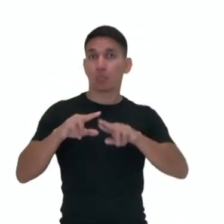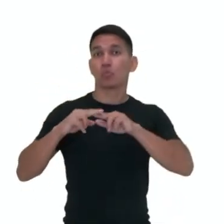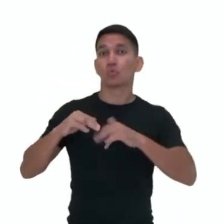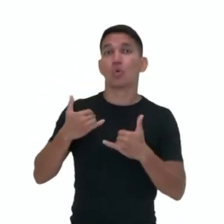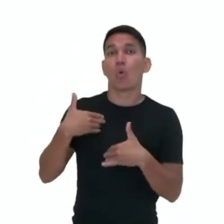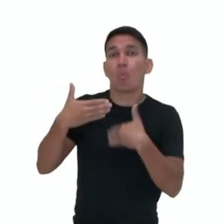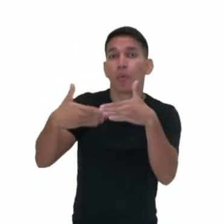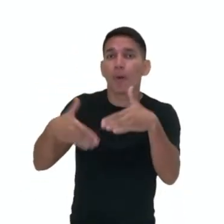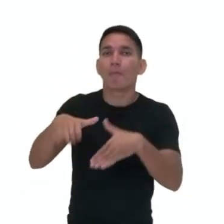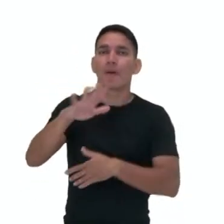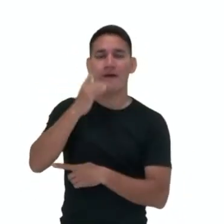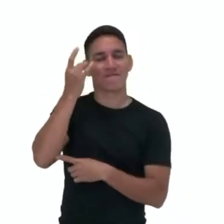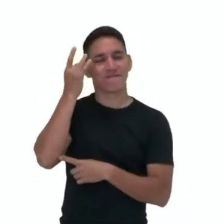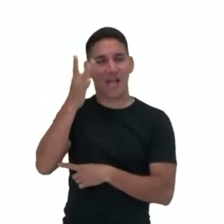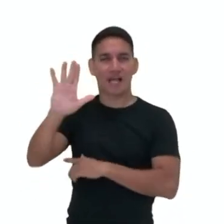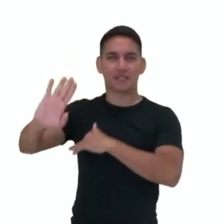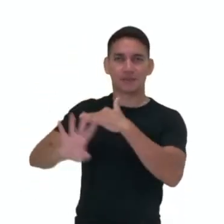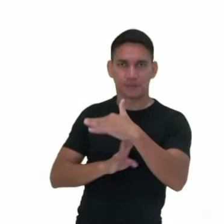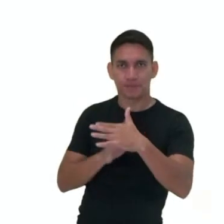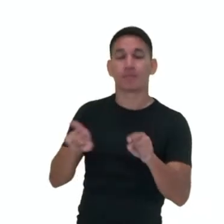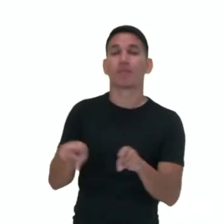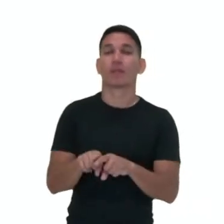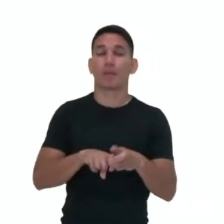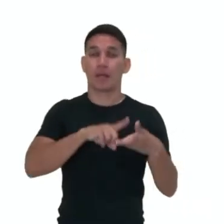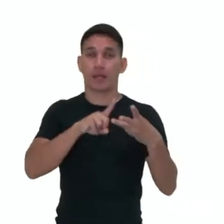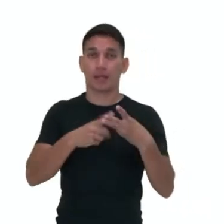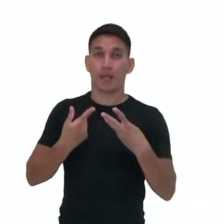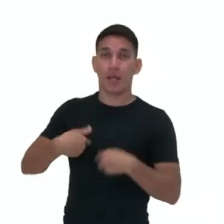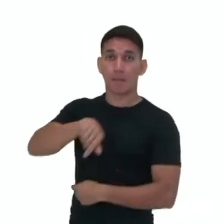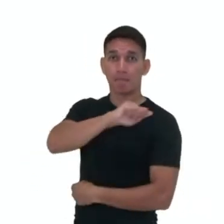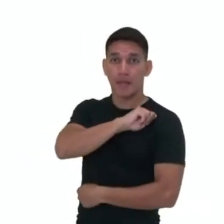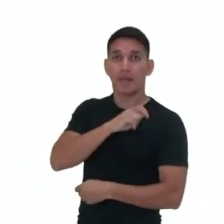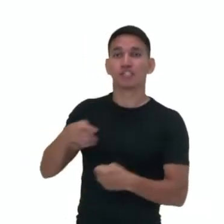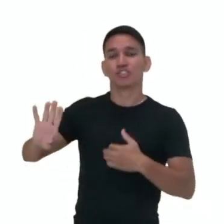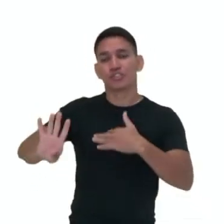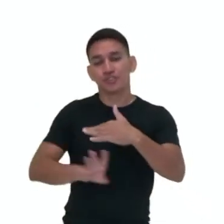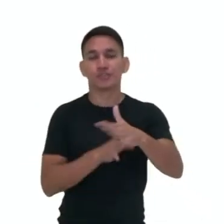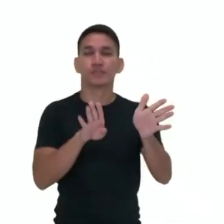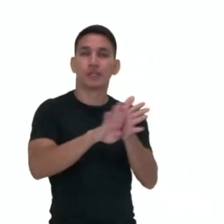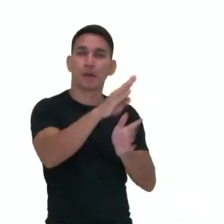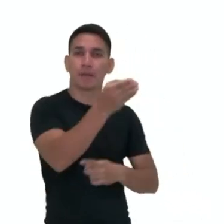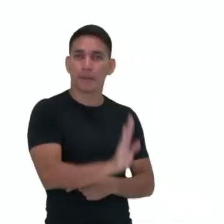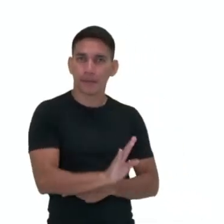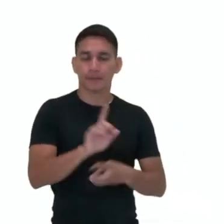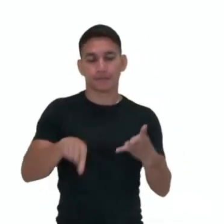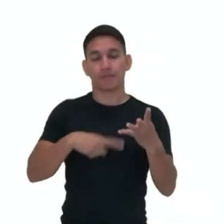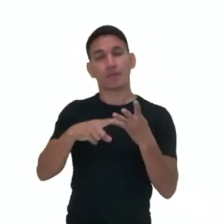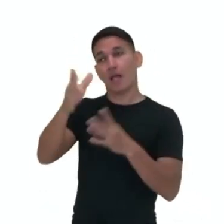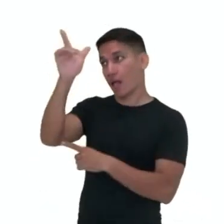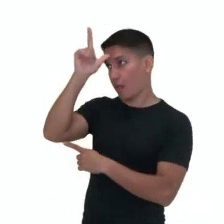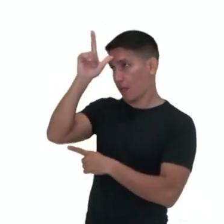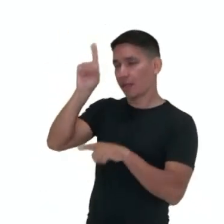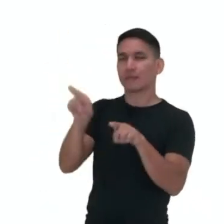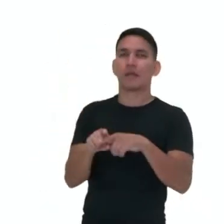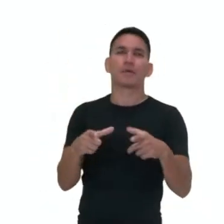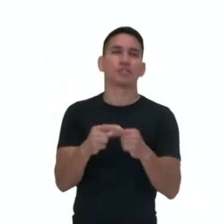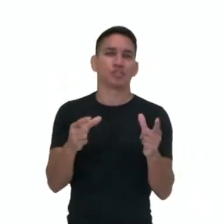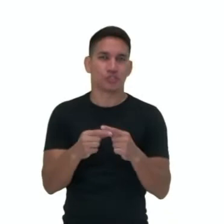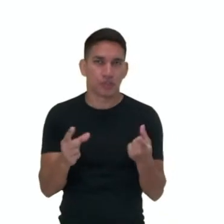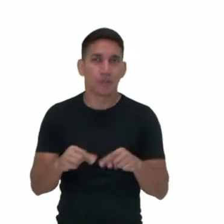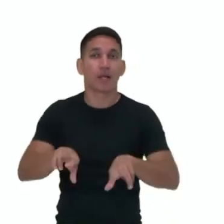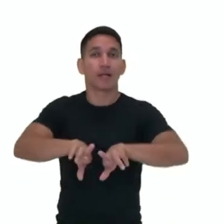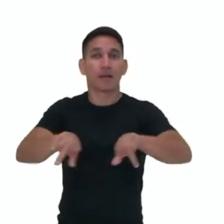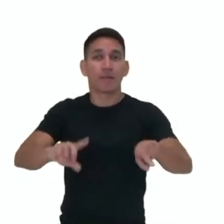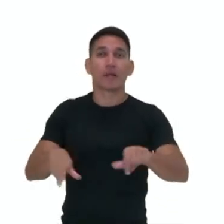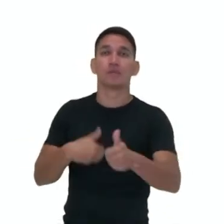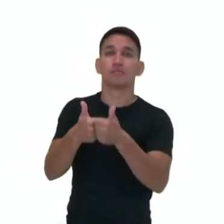de imigração. Os espanhóis, que também imigraram para o Brasil, alemães, japoneses, seguidos